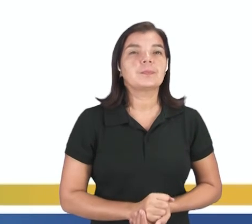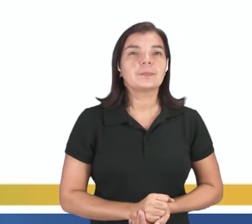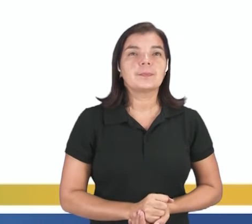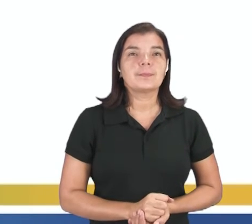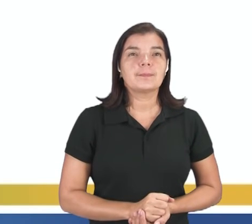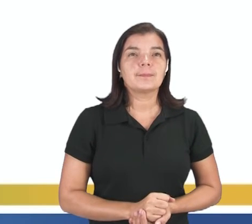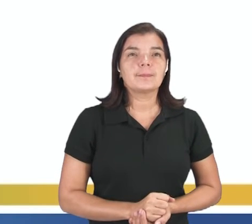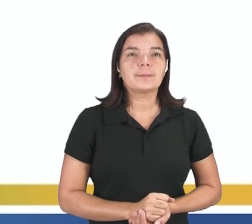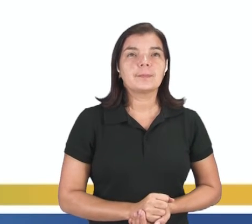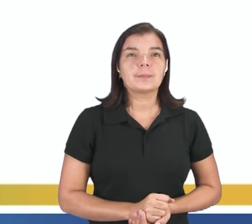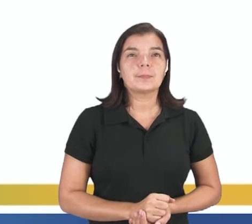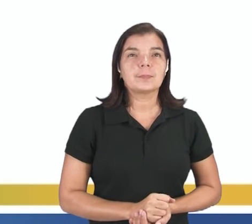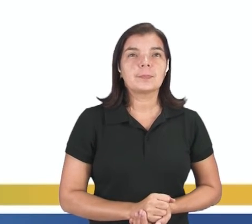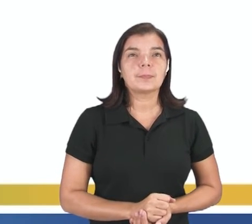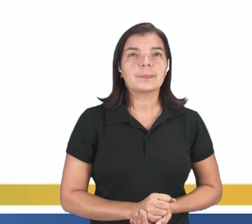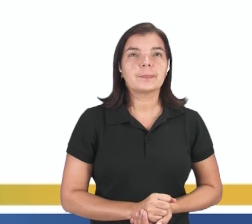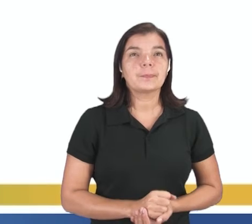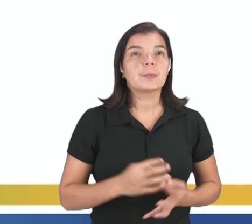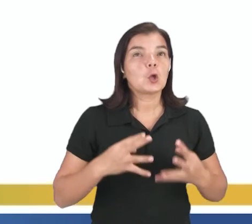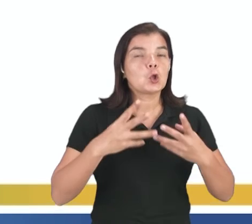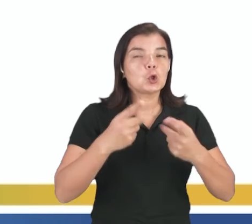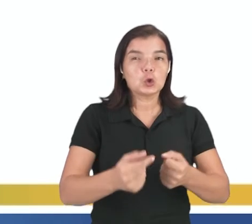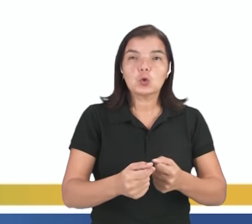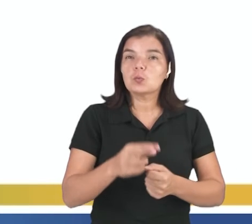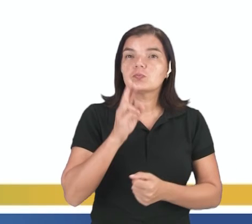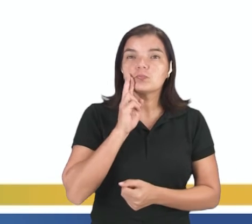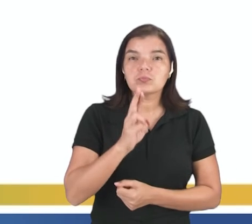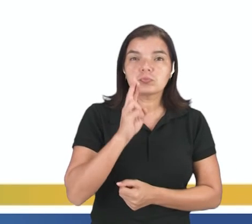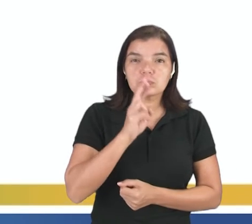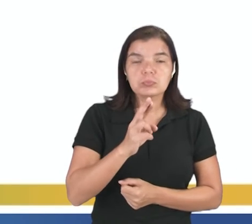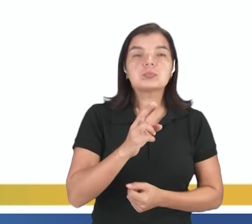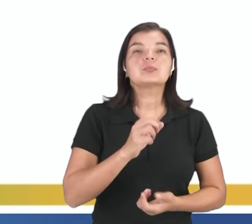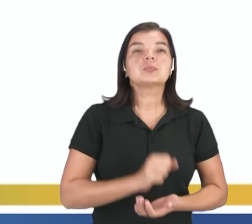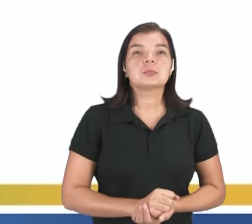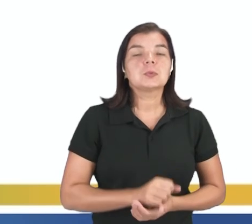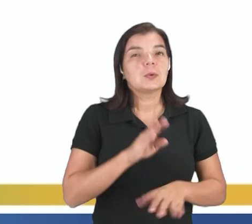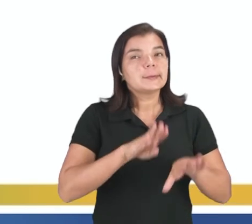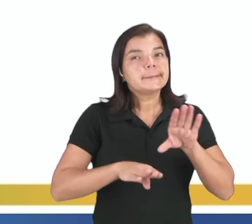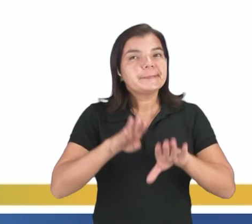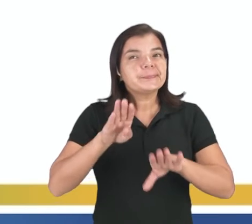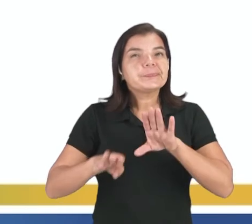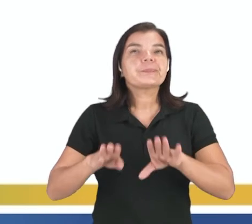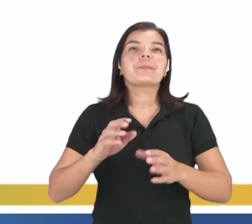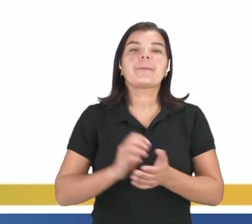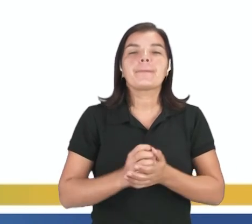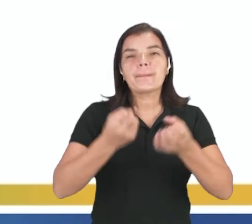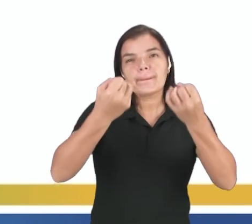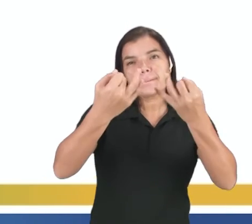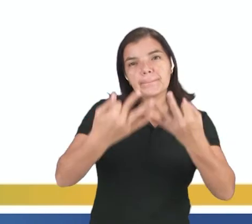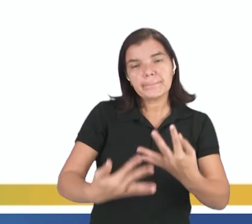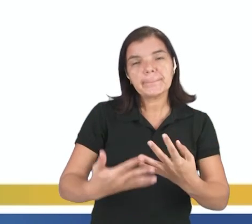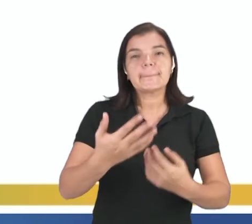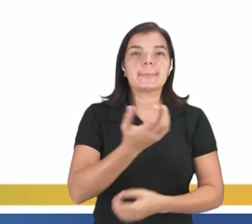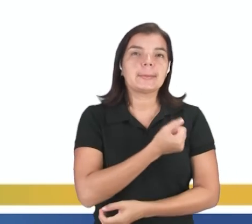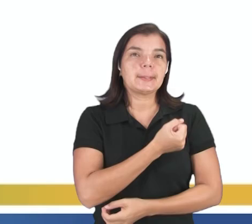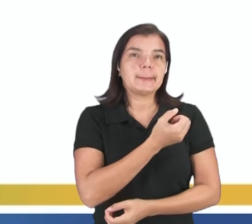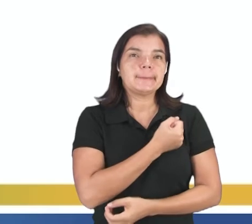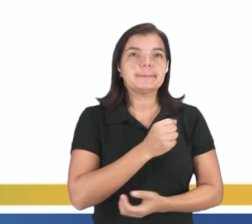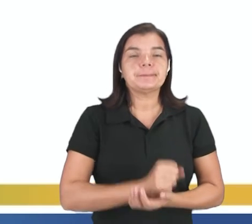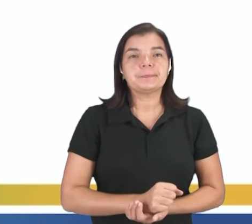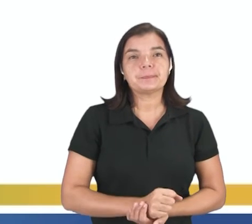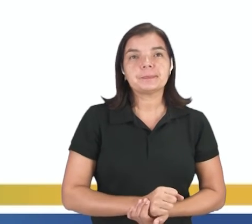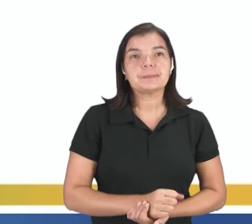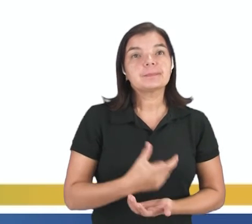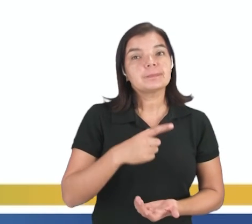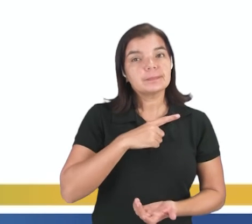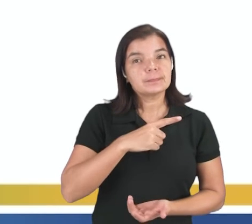B. E aí nós vamos fazer todas essas operações conforme a descrição do elemento. Então,